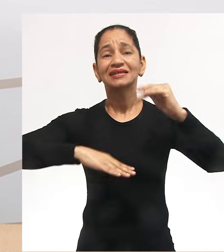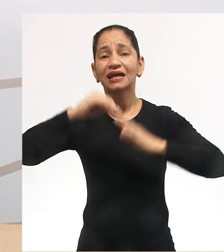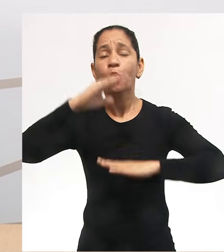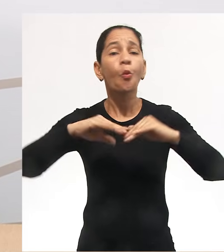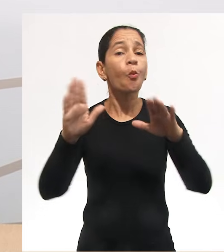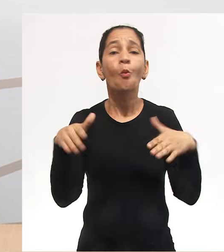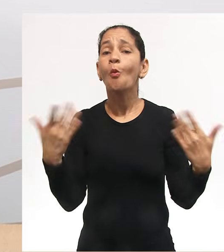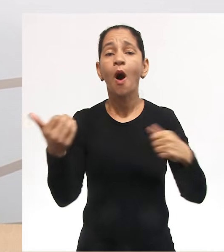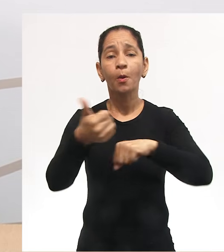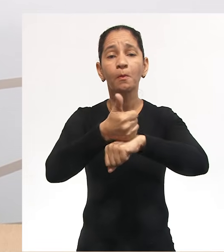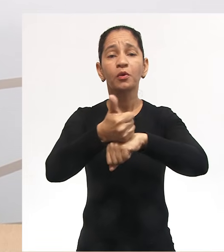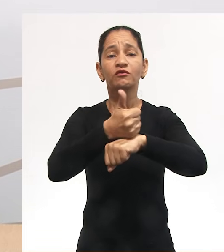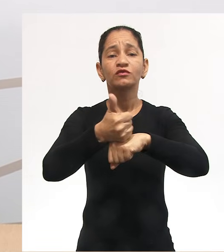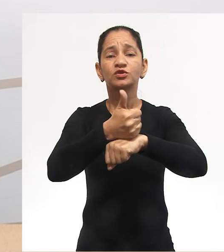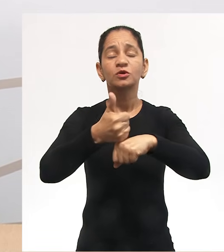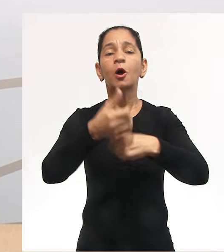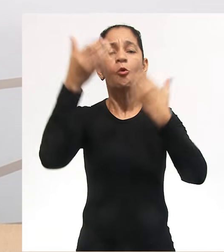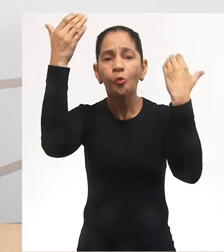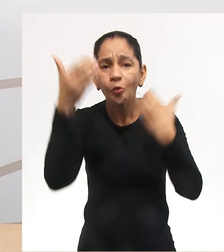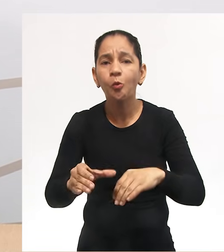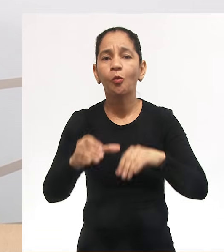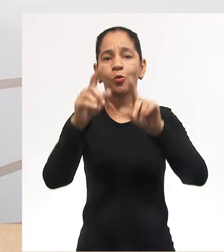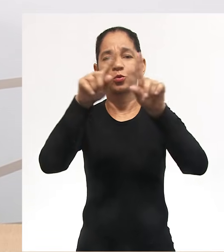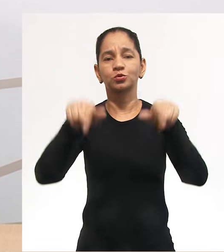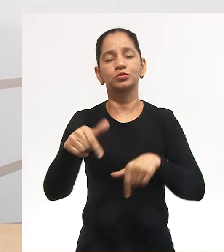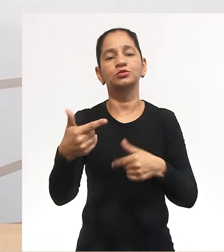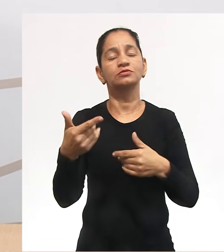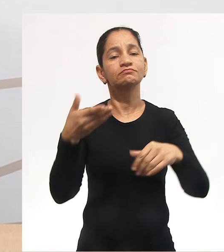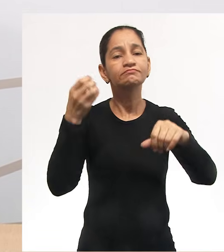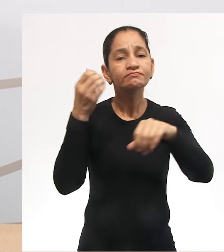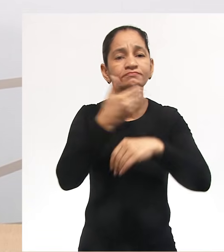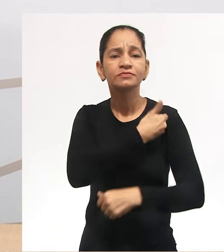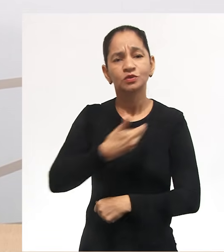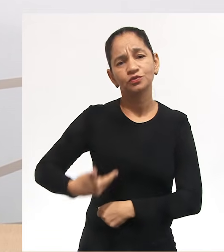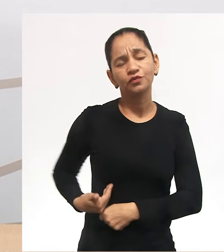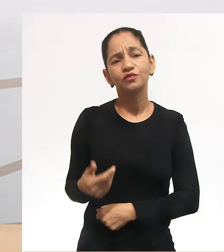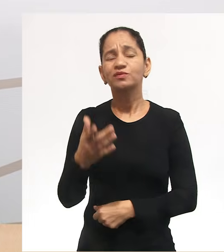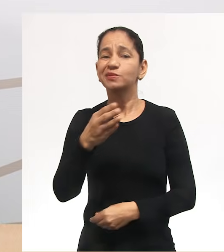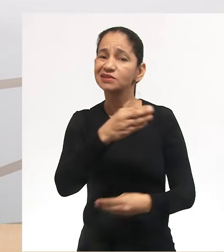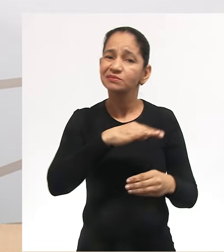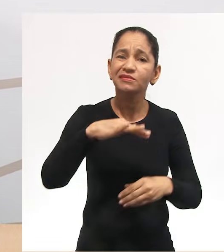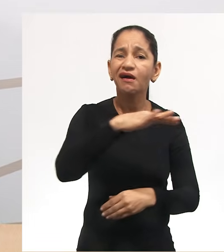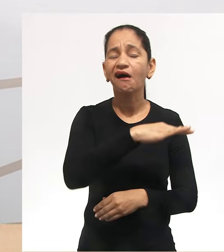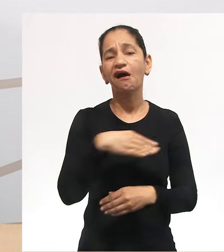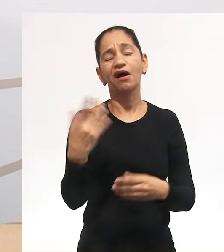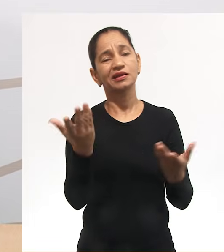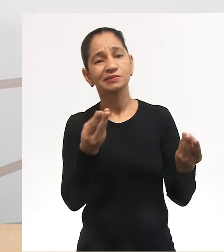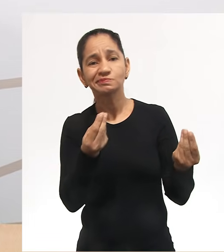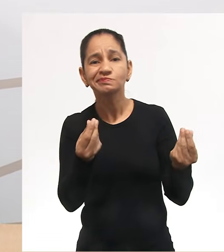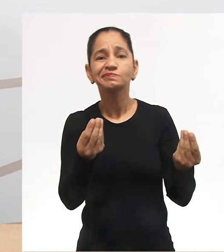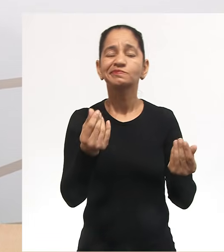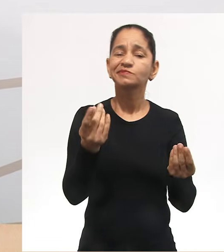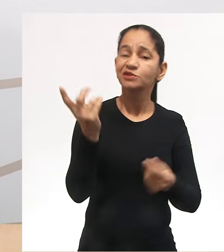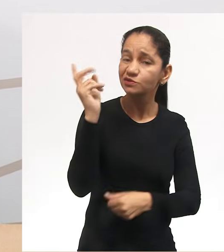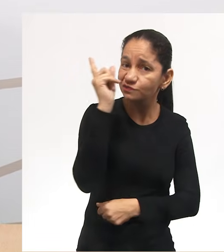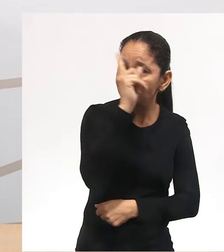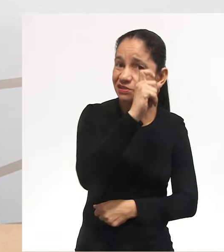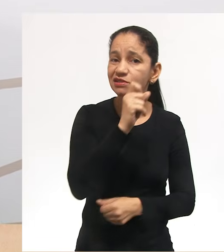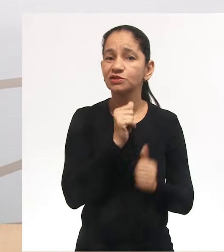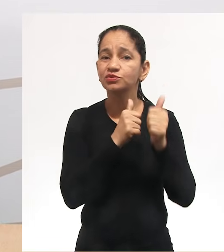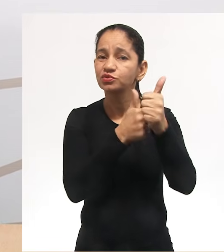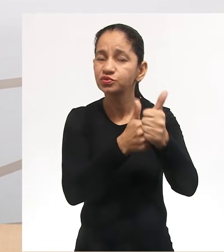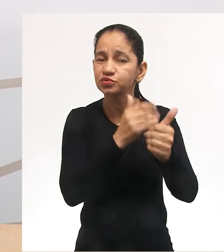questão mesmo de carreira, digamos assim, concursada também, né, porque eu já estava vendo ali que na minha área não estava